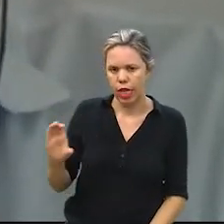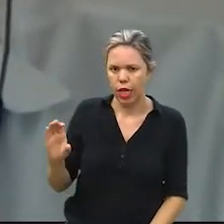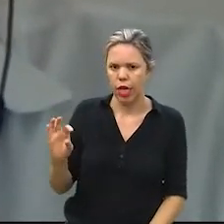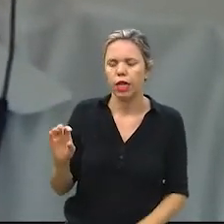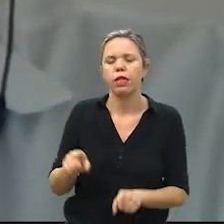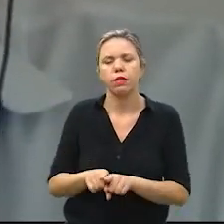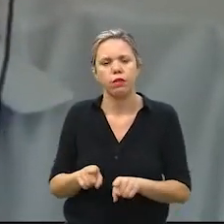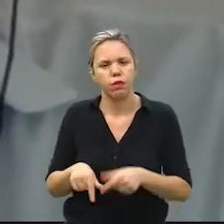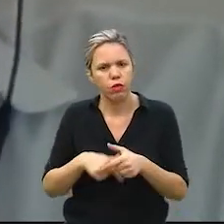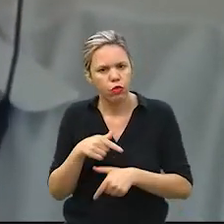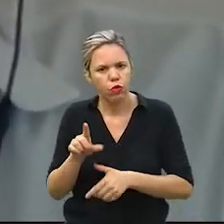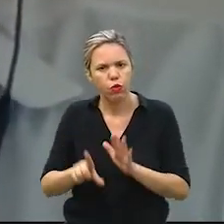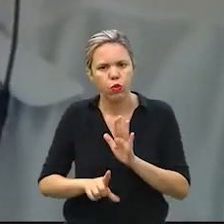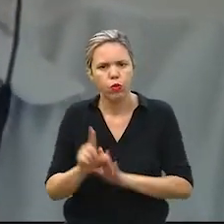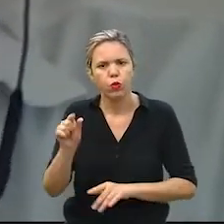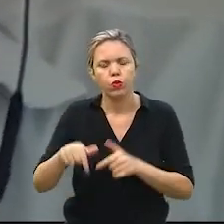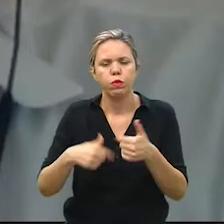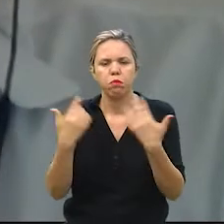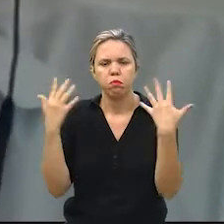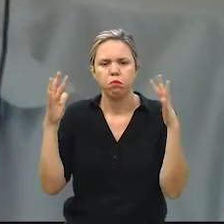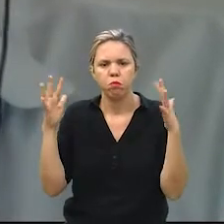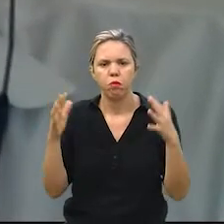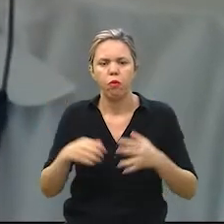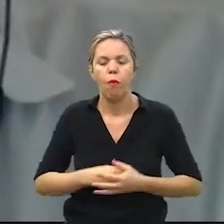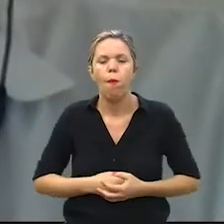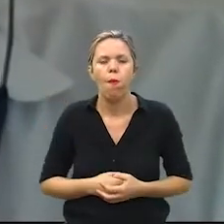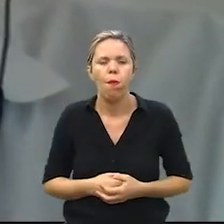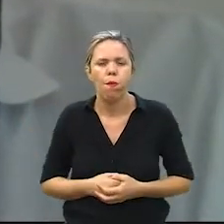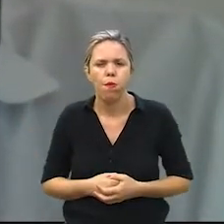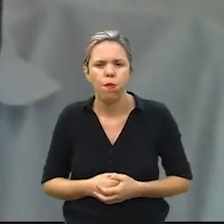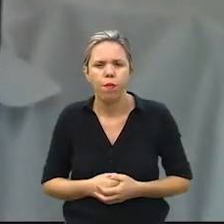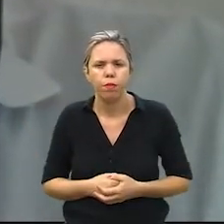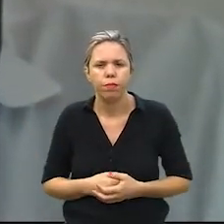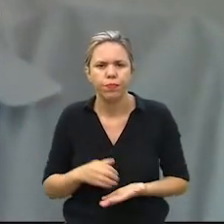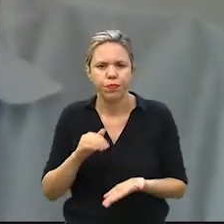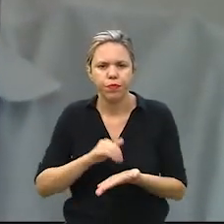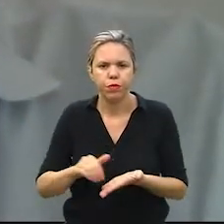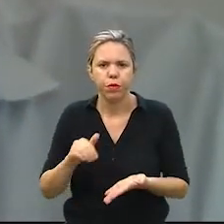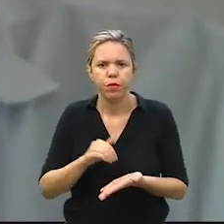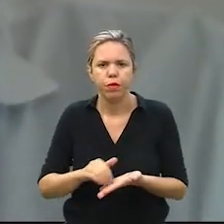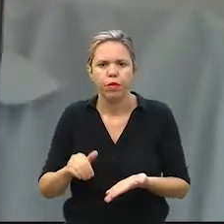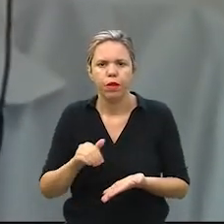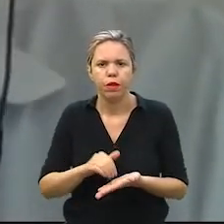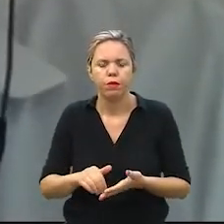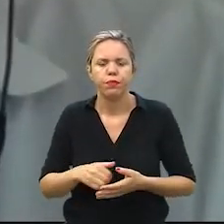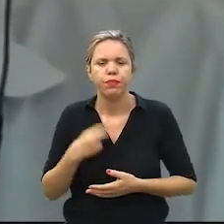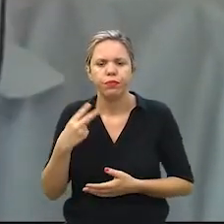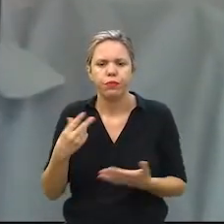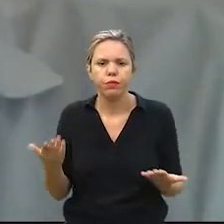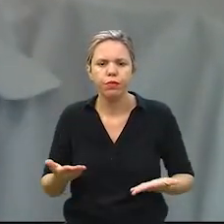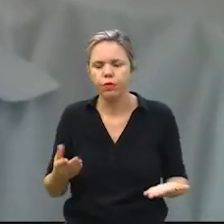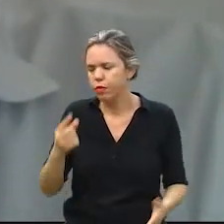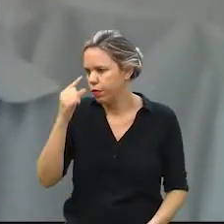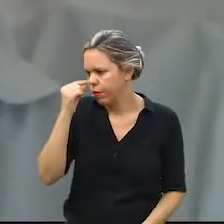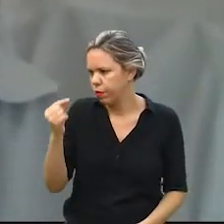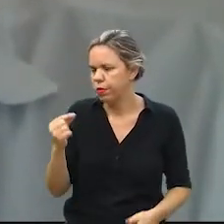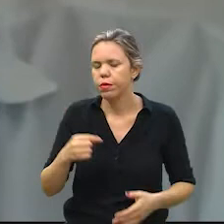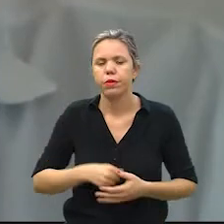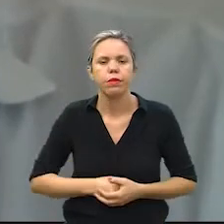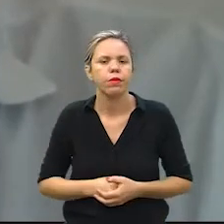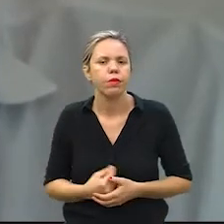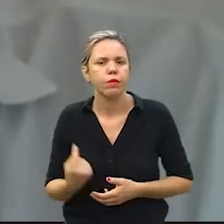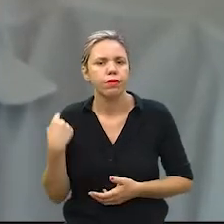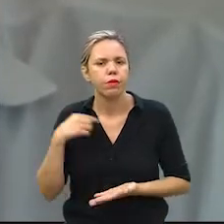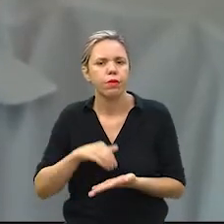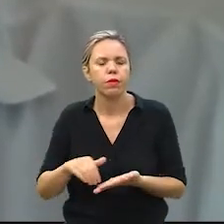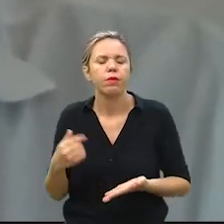de Trabalho e Renda. Deixar aqui meus parabéns ao secretário, ao vereador, hoje, Arnaldo Salvetti, né, que foi o